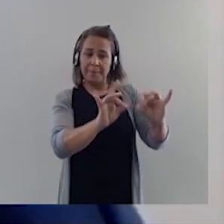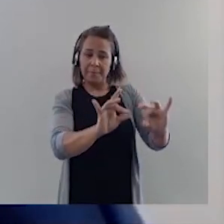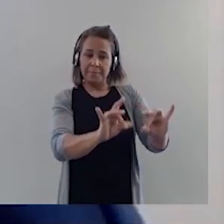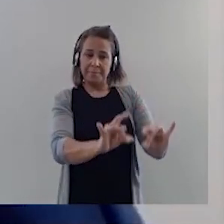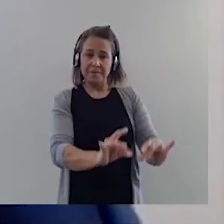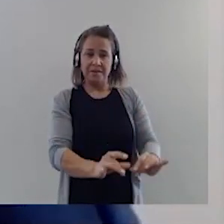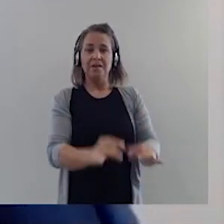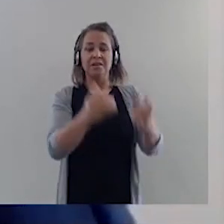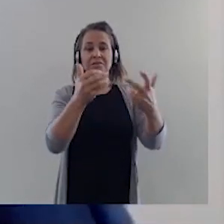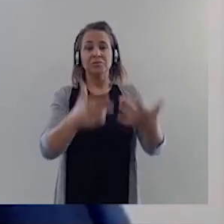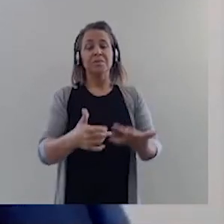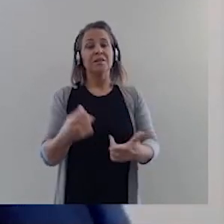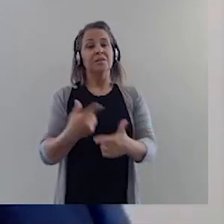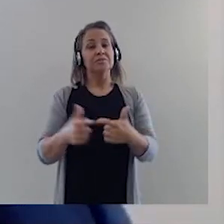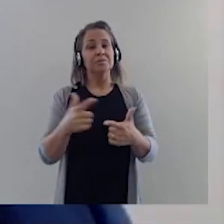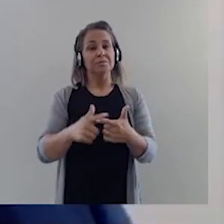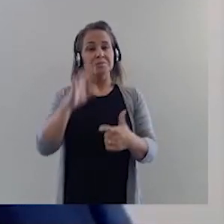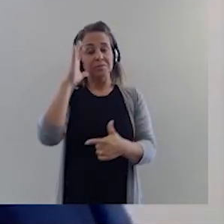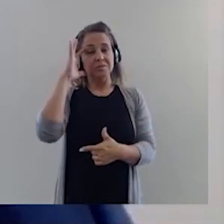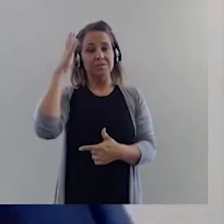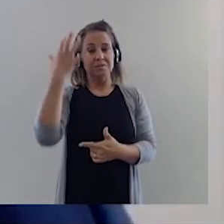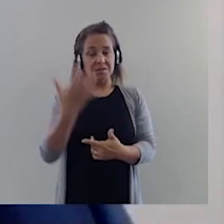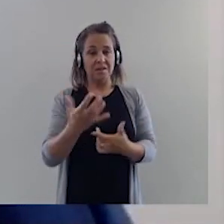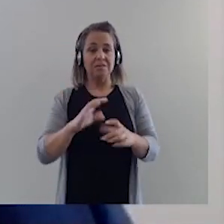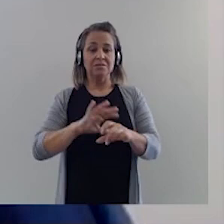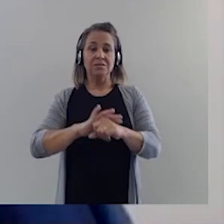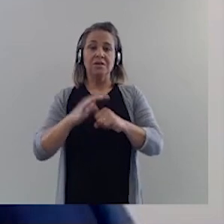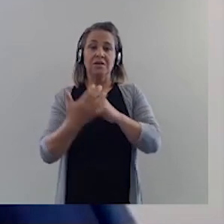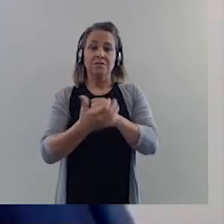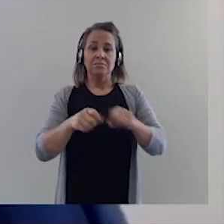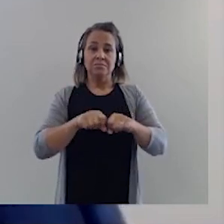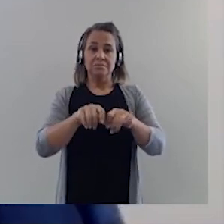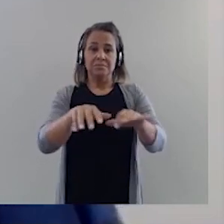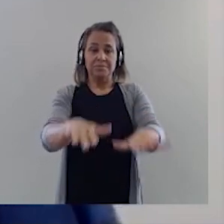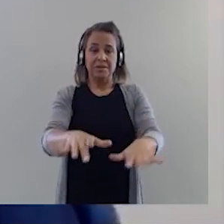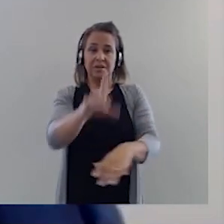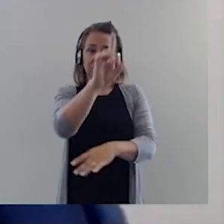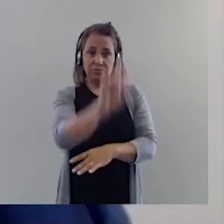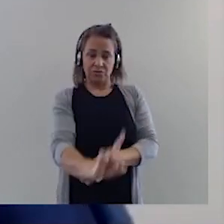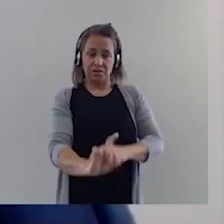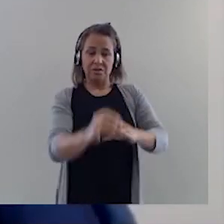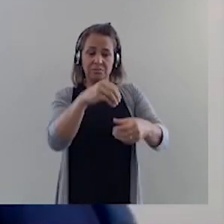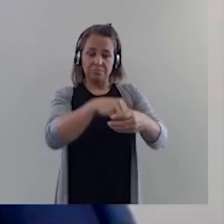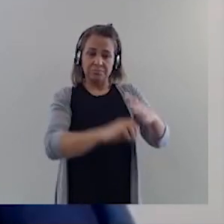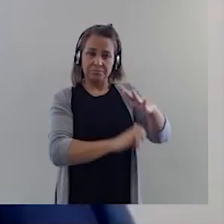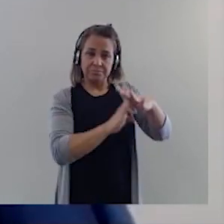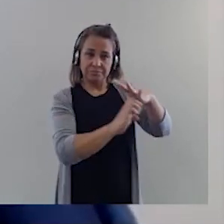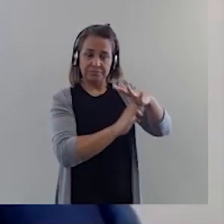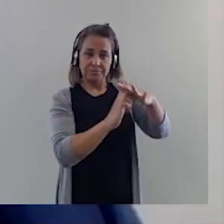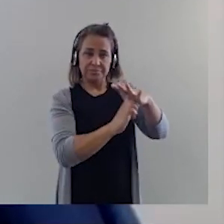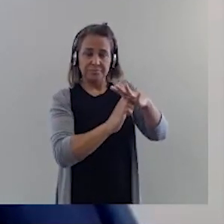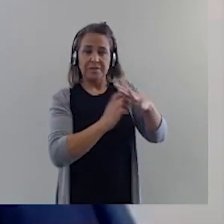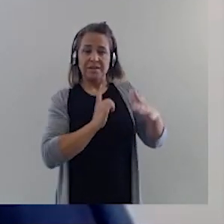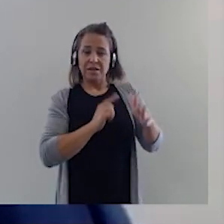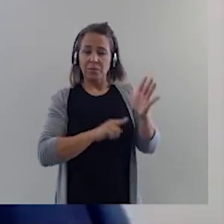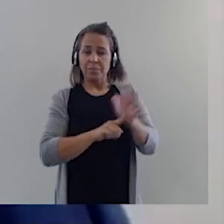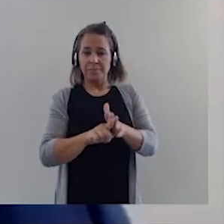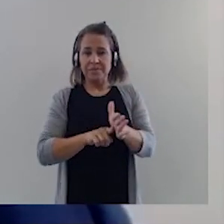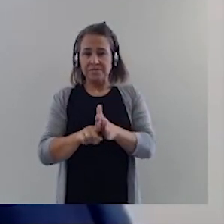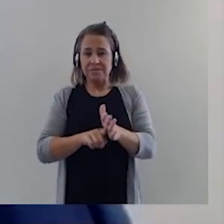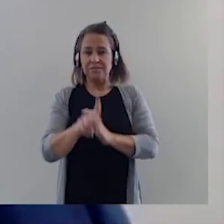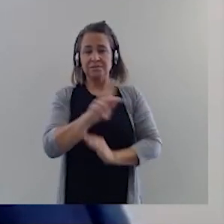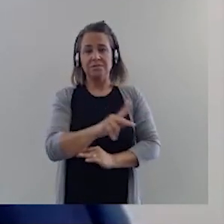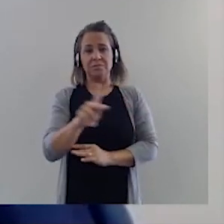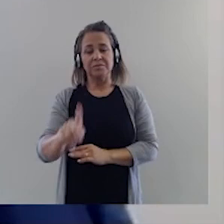falar dos efeitos da pandemia e do direito da empresa. Tem uma pesquisa que o